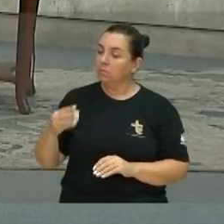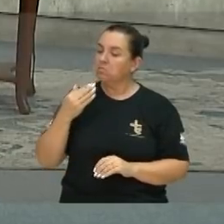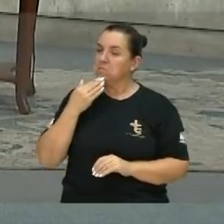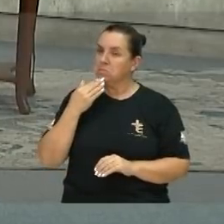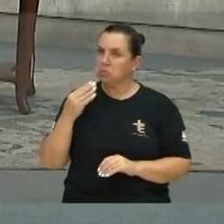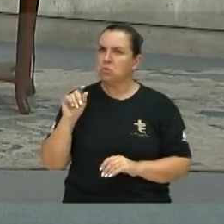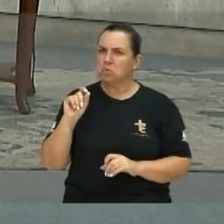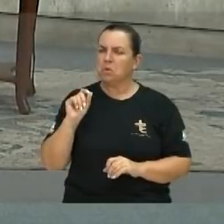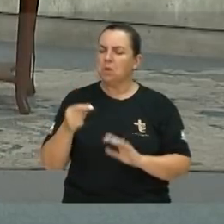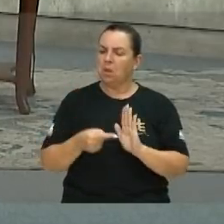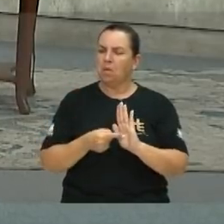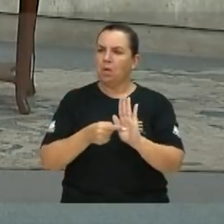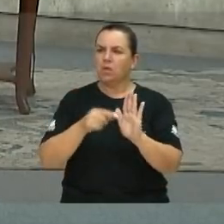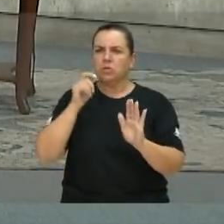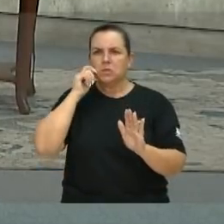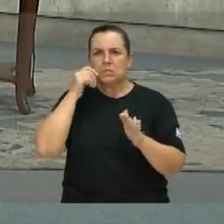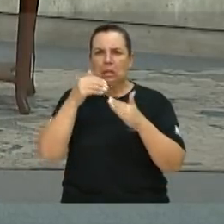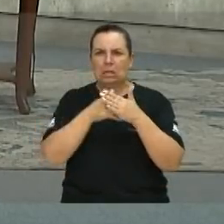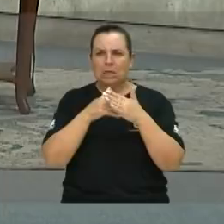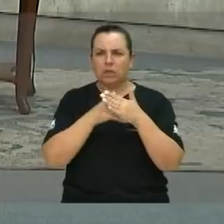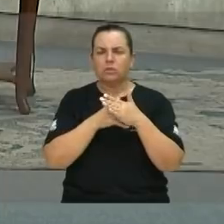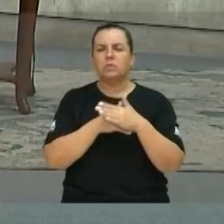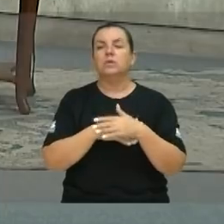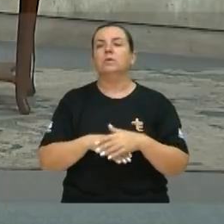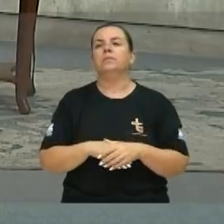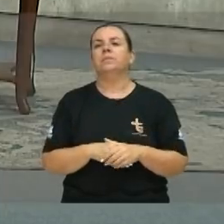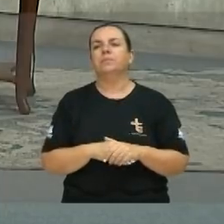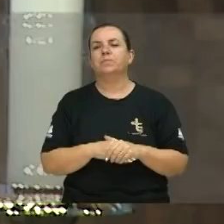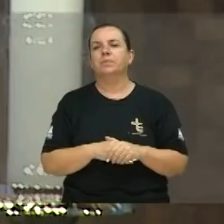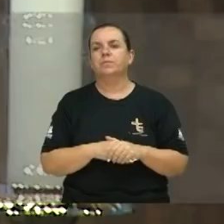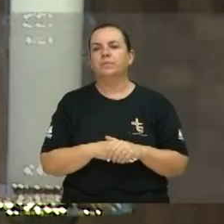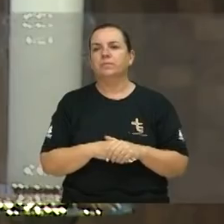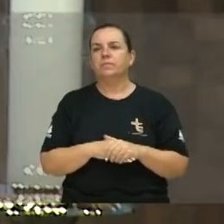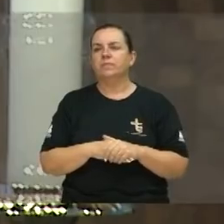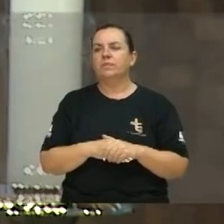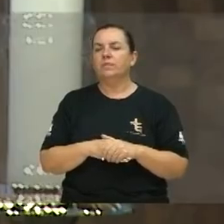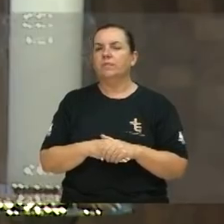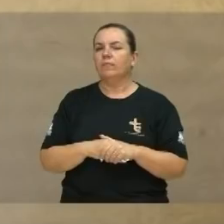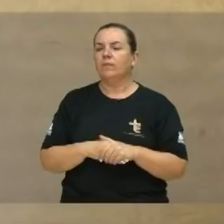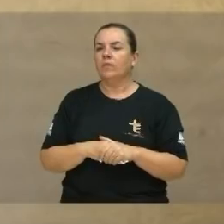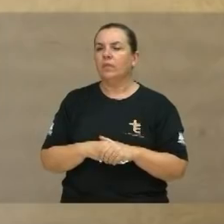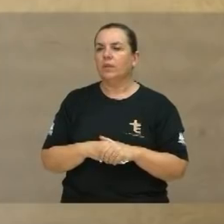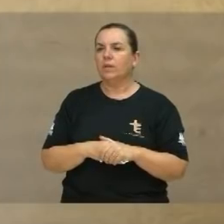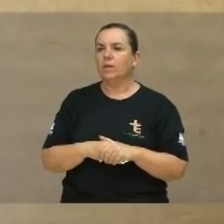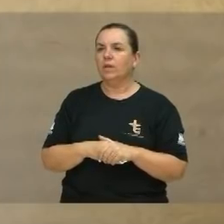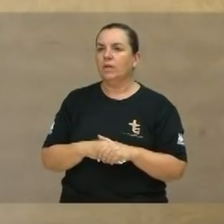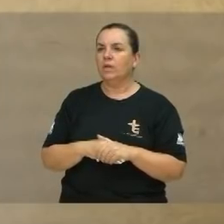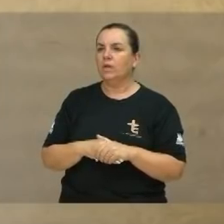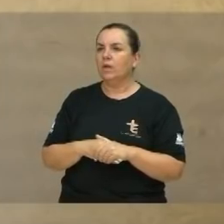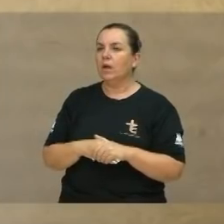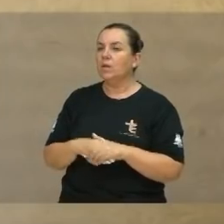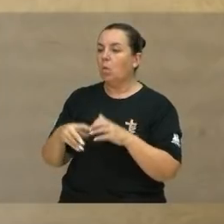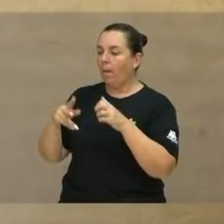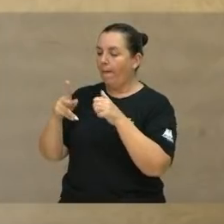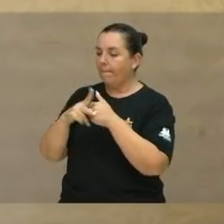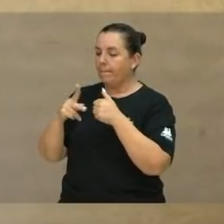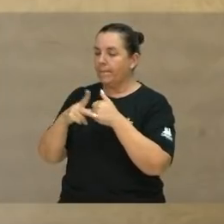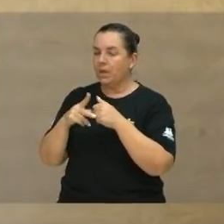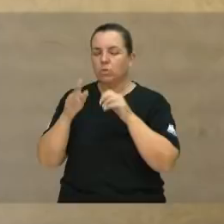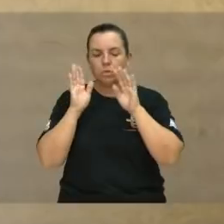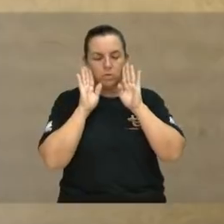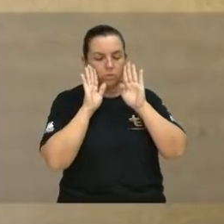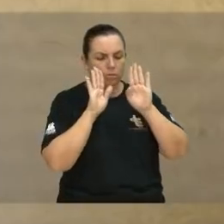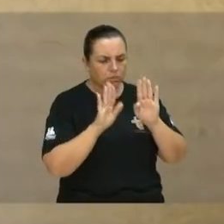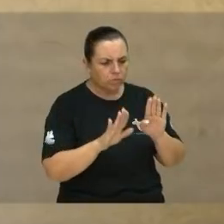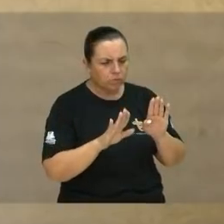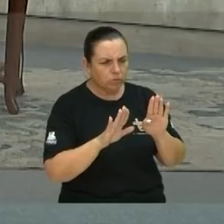segredos mais um pouco ele então reclinando se sobre o peito de jesus diz-lhe